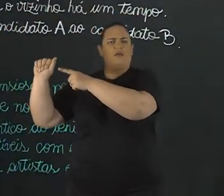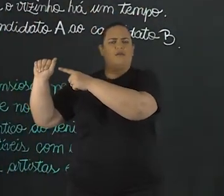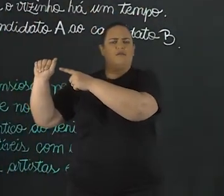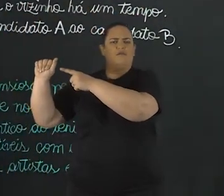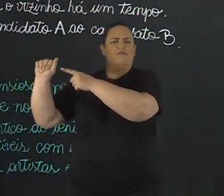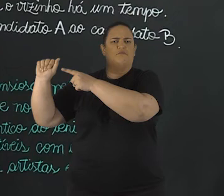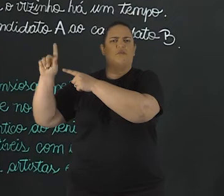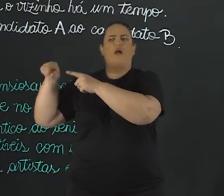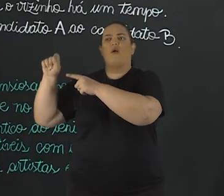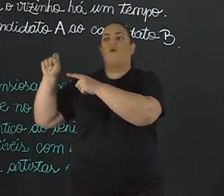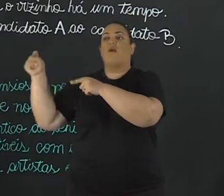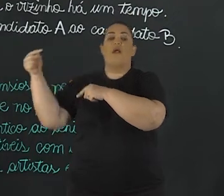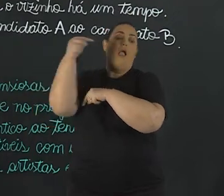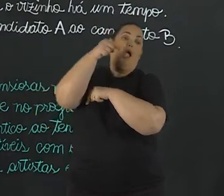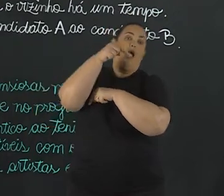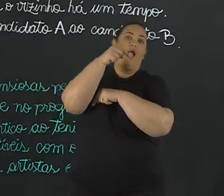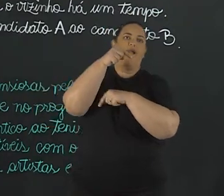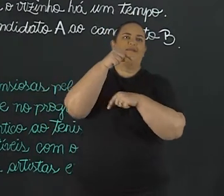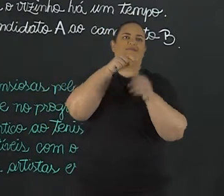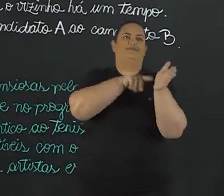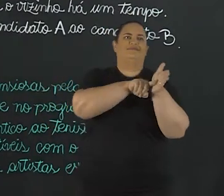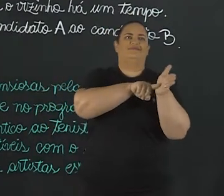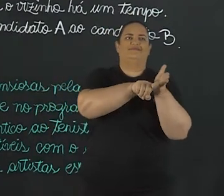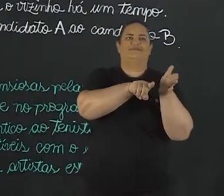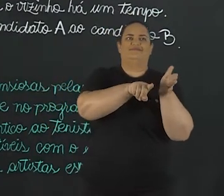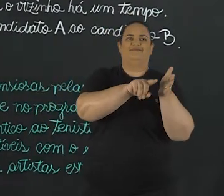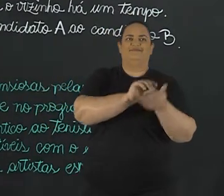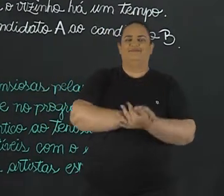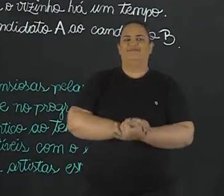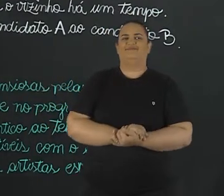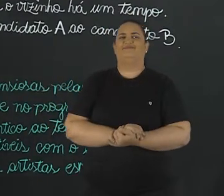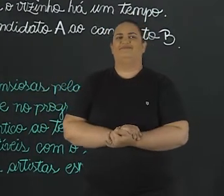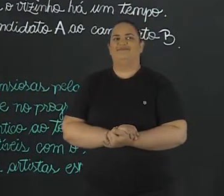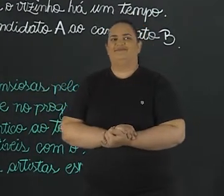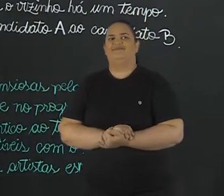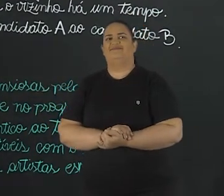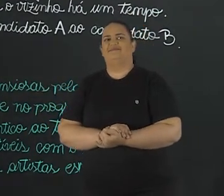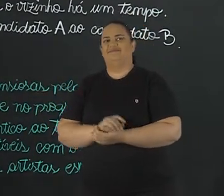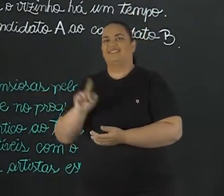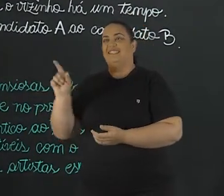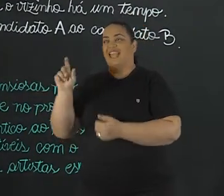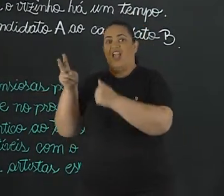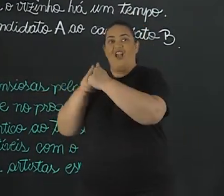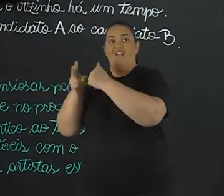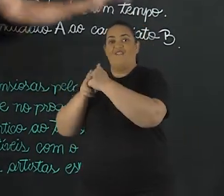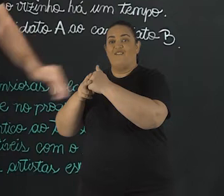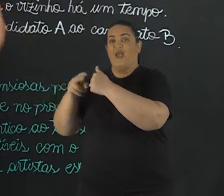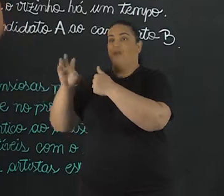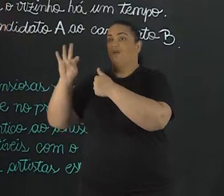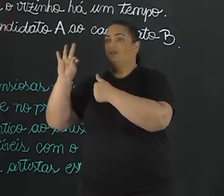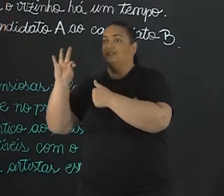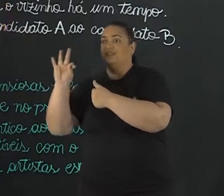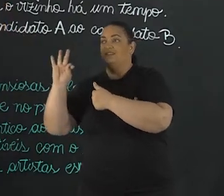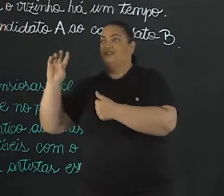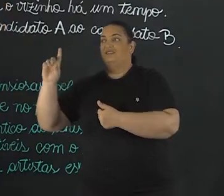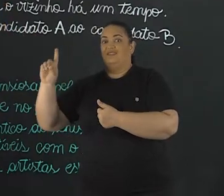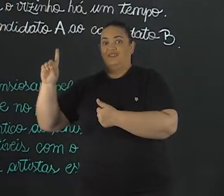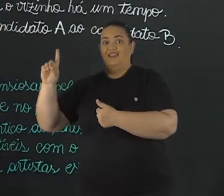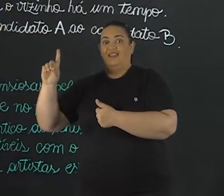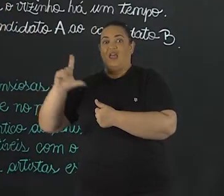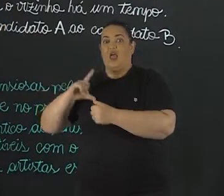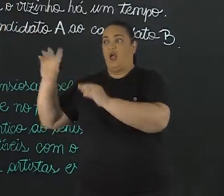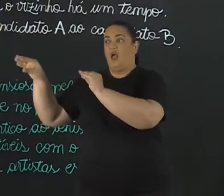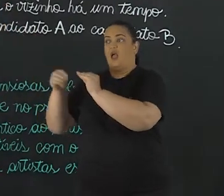refere a quem? A questão. Então, nesse caso também, nós identificamos um verbo transitivo direto complementado